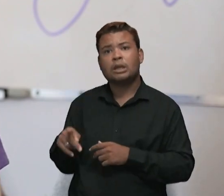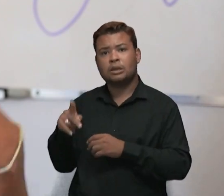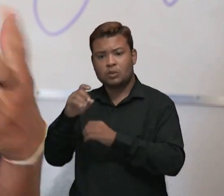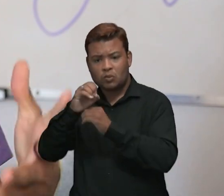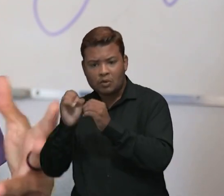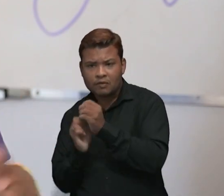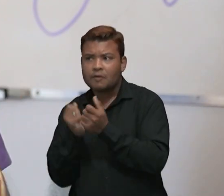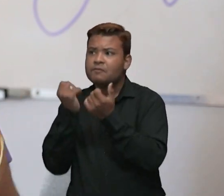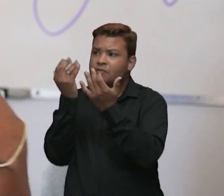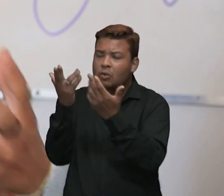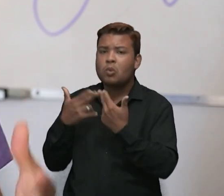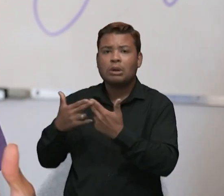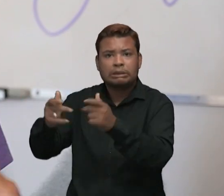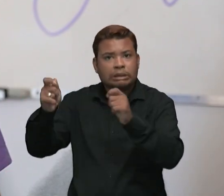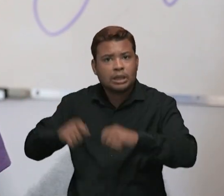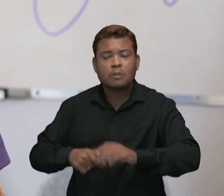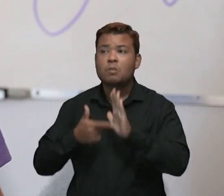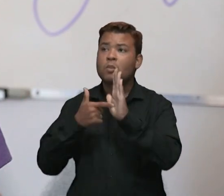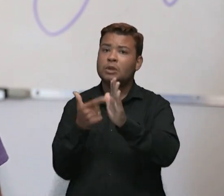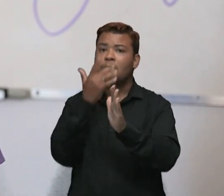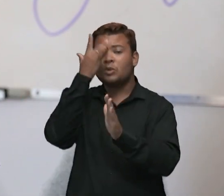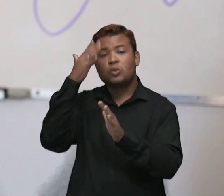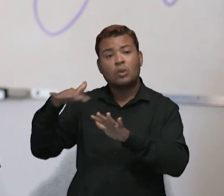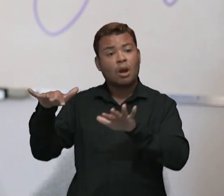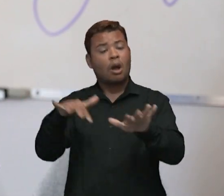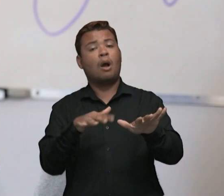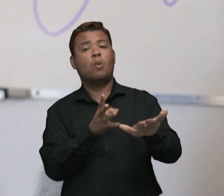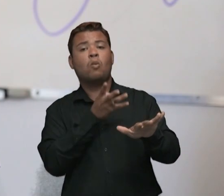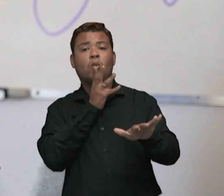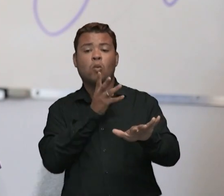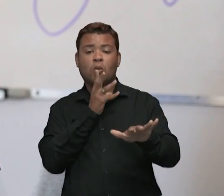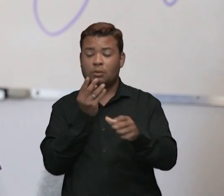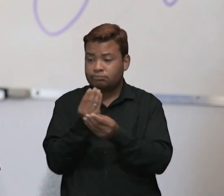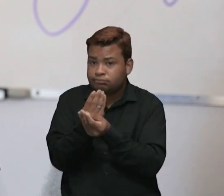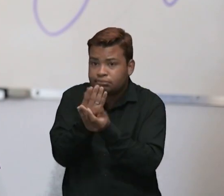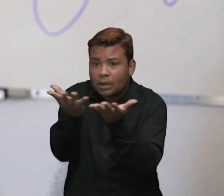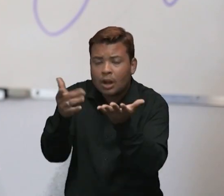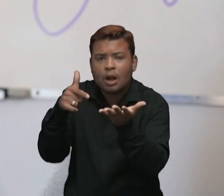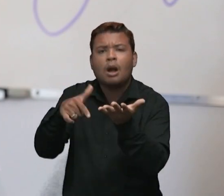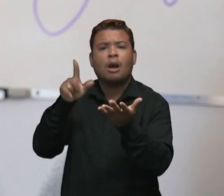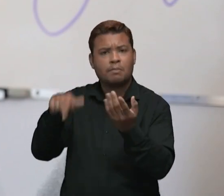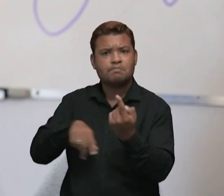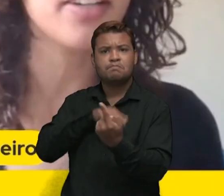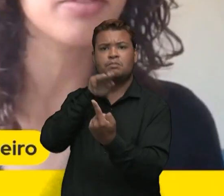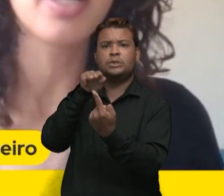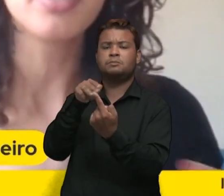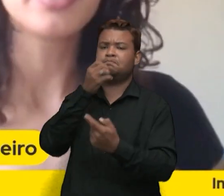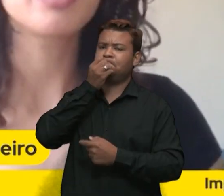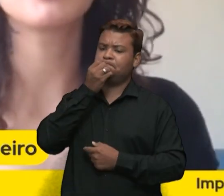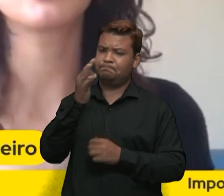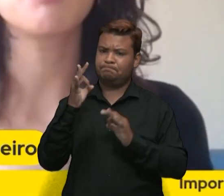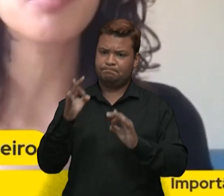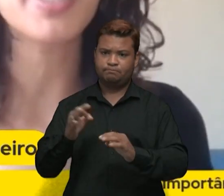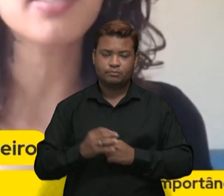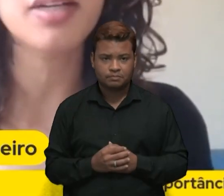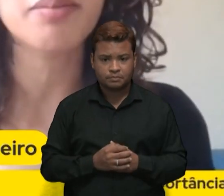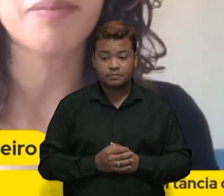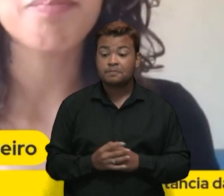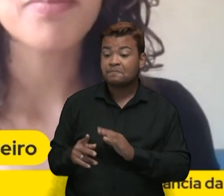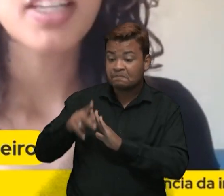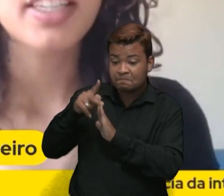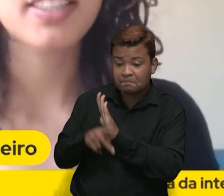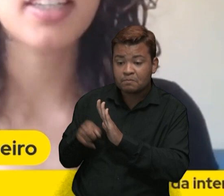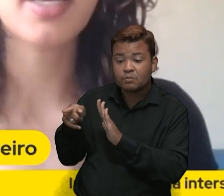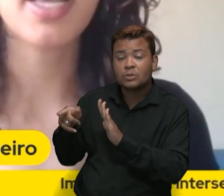E levar isso para fora, para todo mundo conhecer, para todo mundo ter conhecimento, é uma missão, mas é uma missão muito boa. O projeto já conta